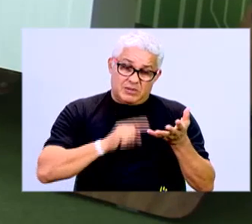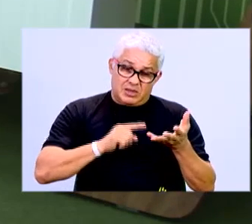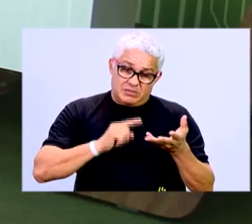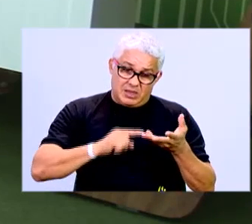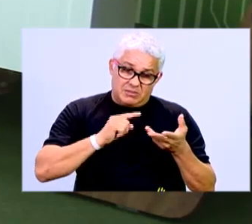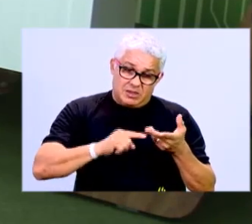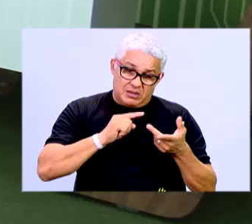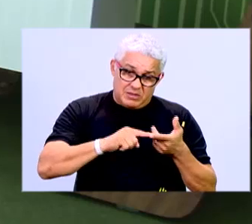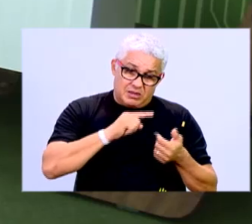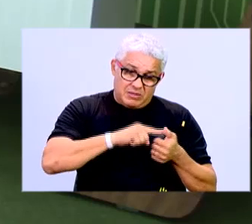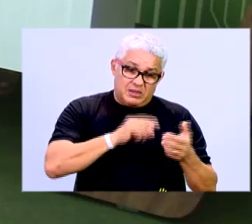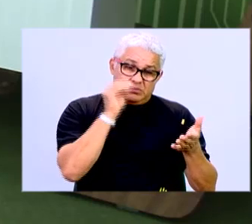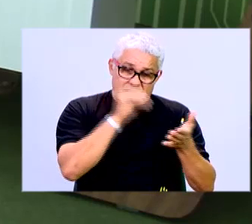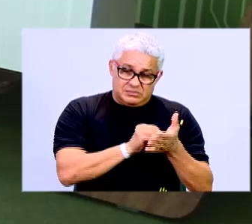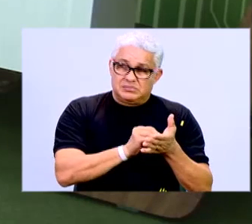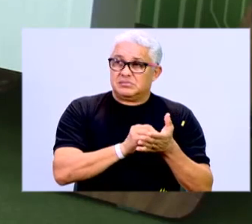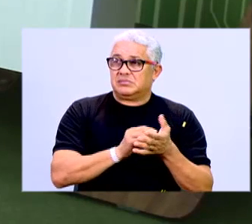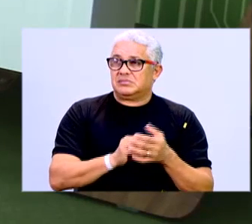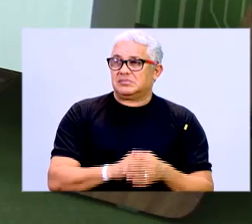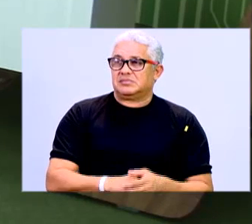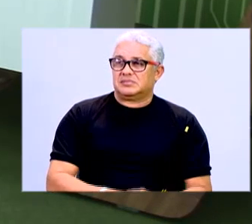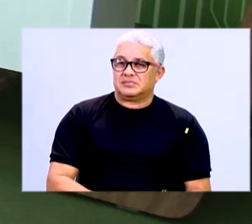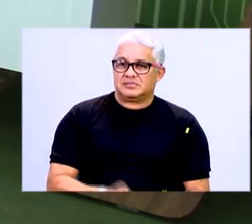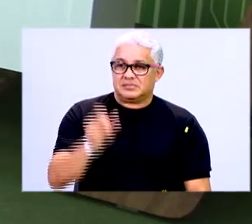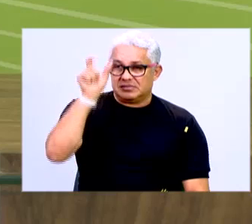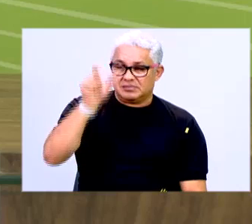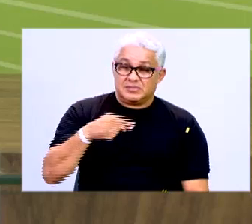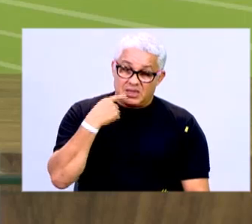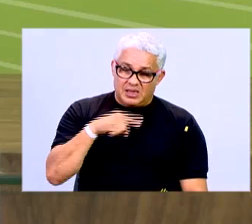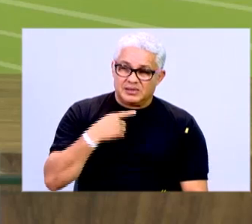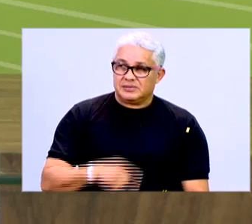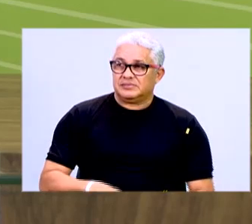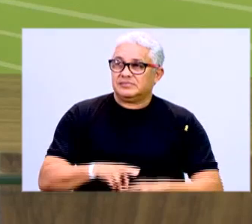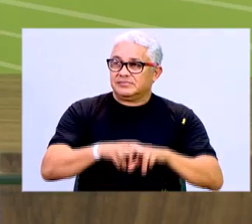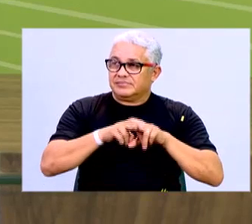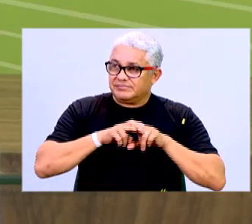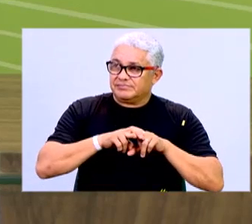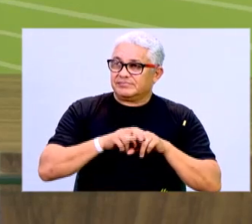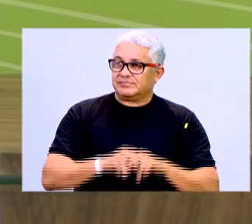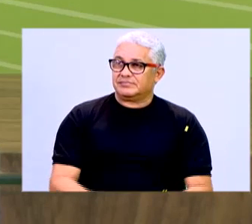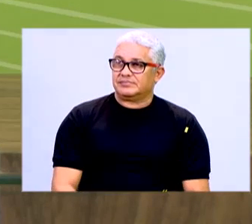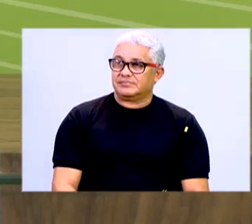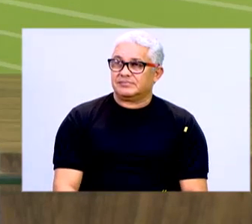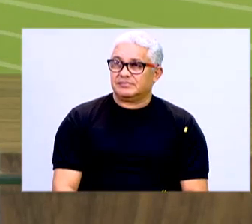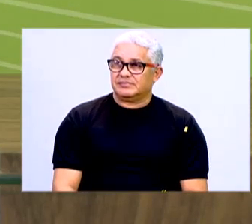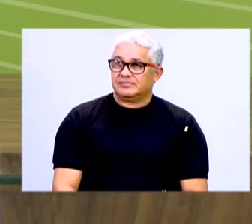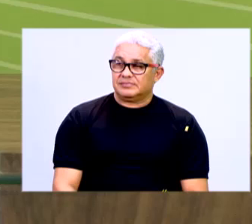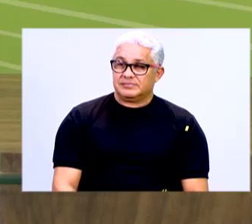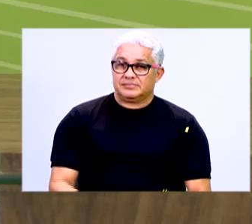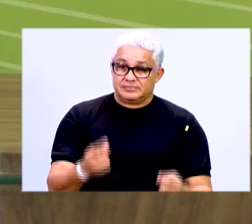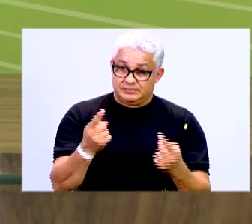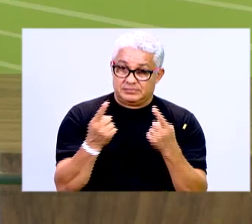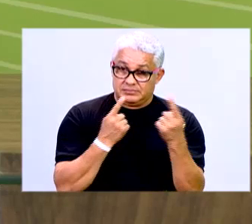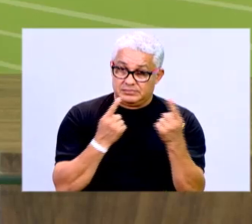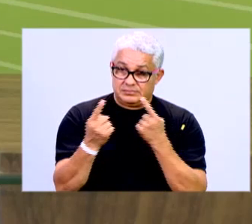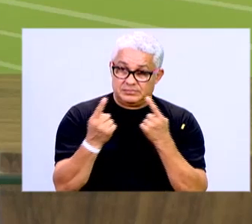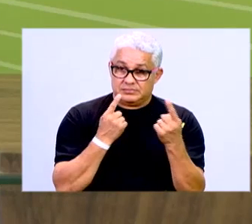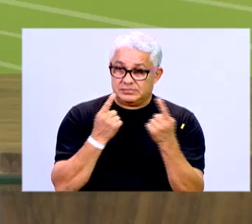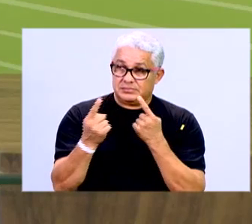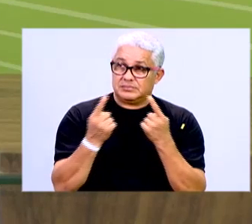faltando outra coisa. Né? Isso. É por isso que a parte da entrevista, né, professor,